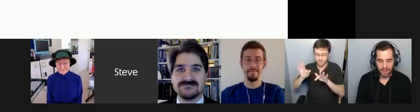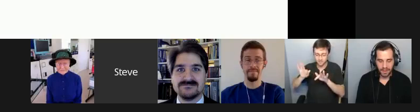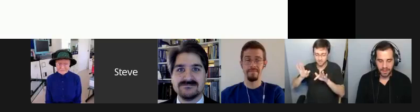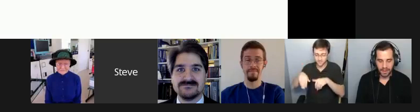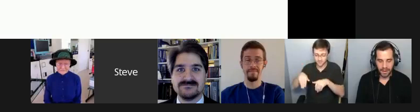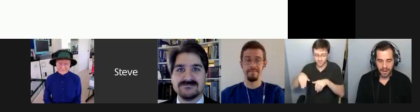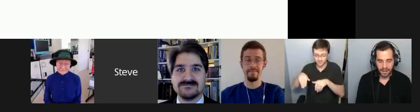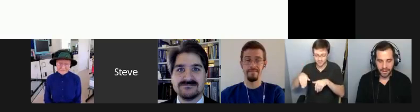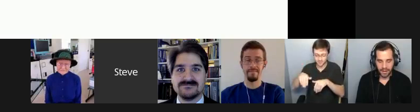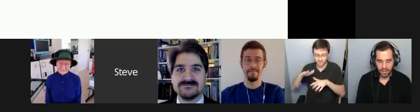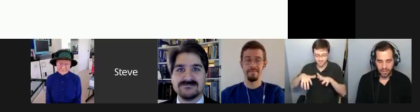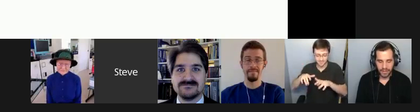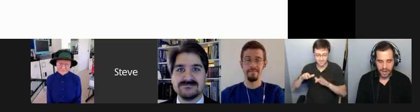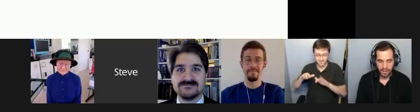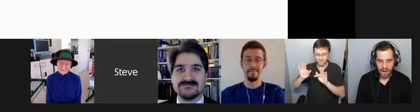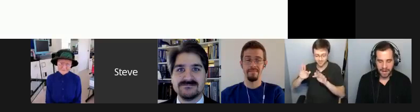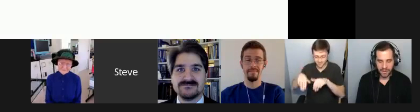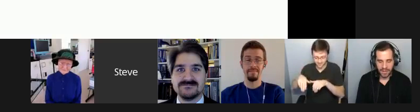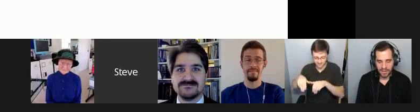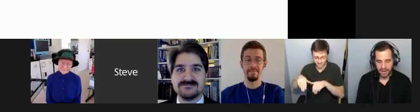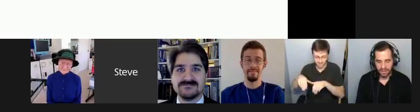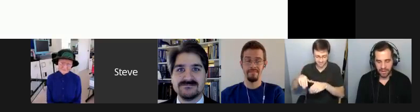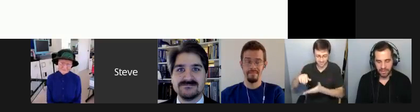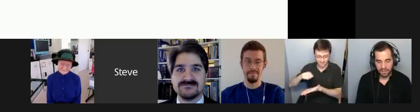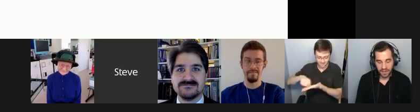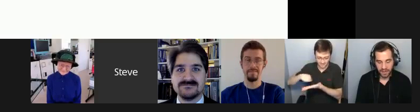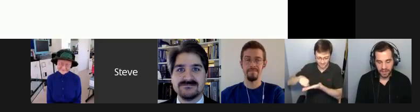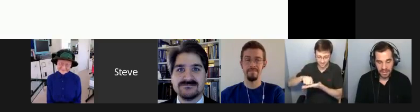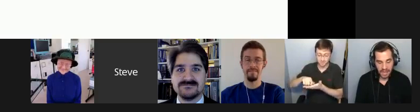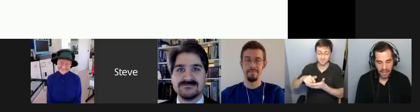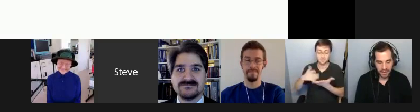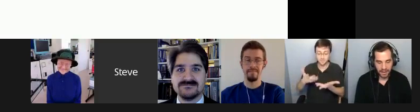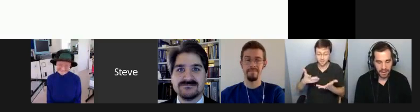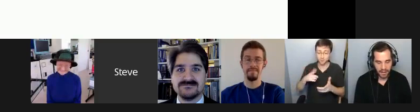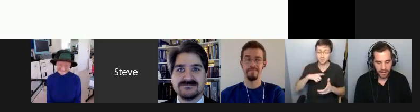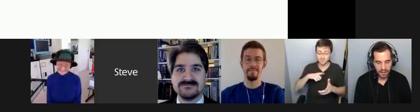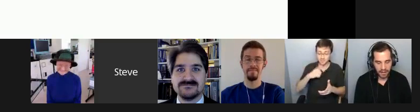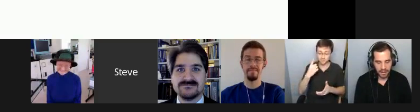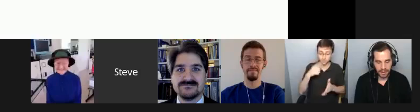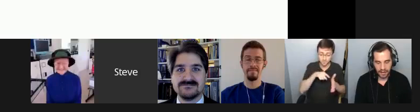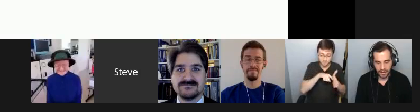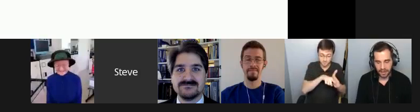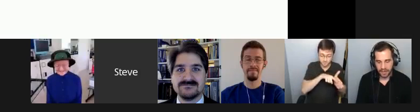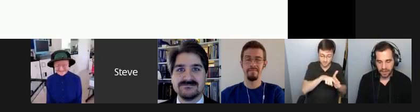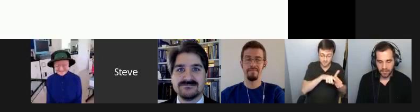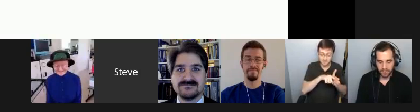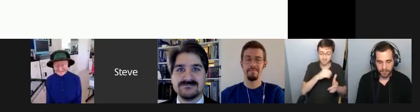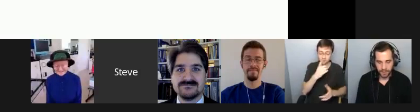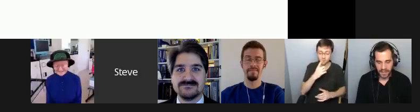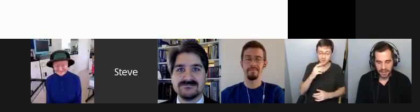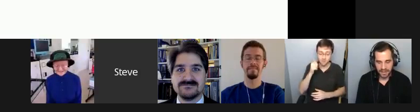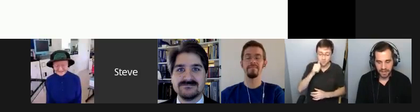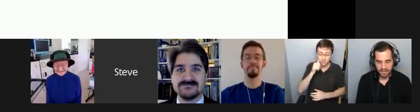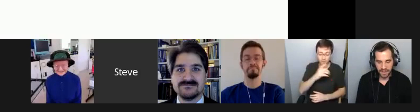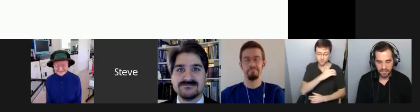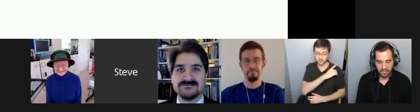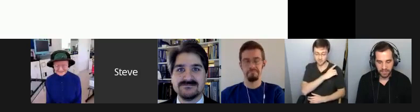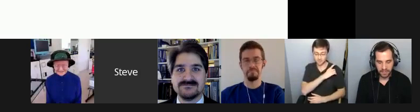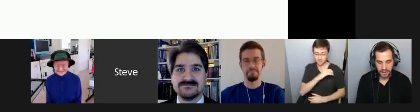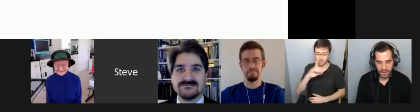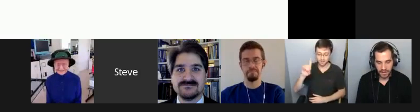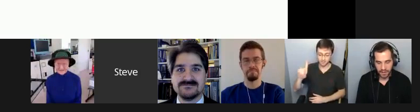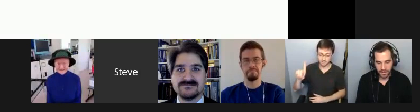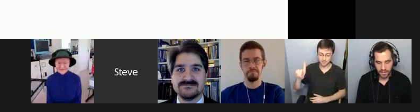isso, né? Então, em SciWriting eles escreveram fim, the end, né? Então, eles